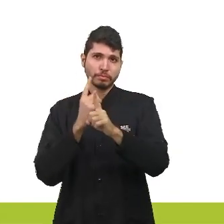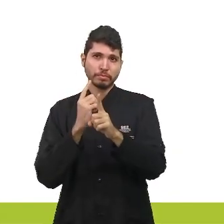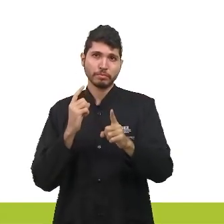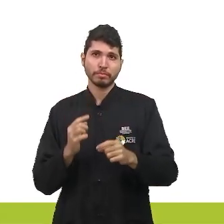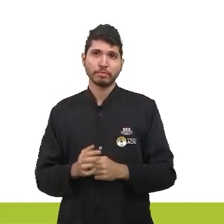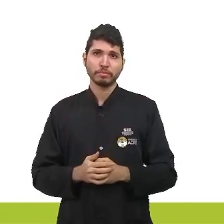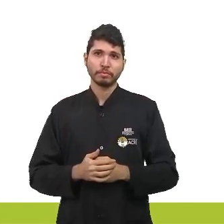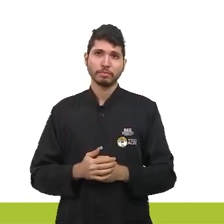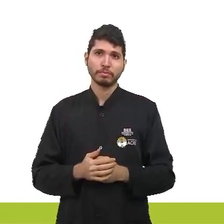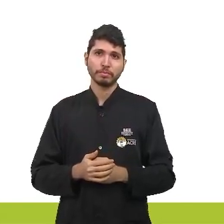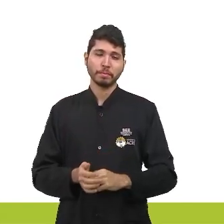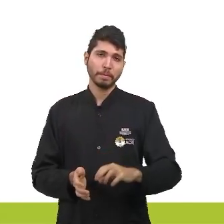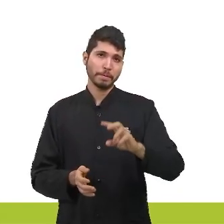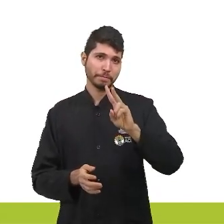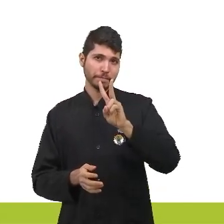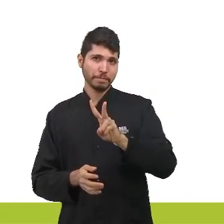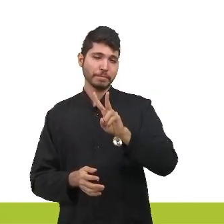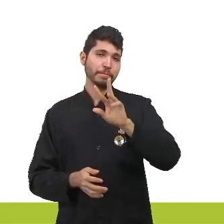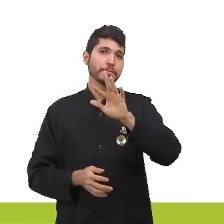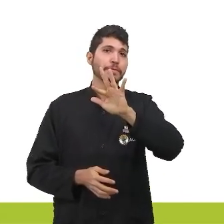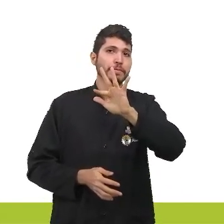isso aqui.